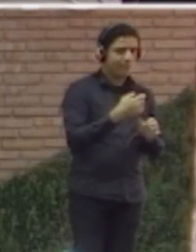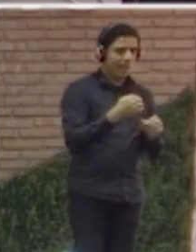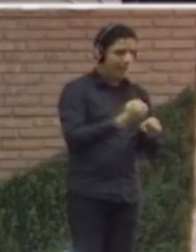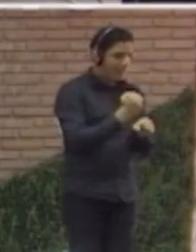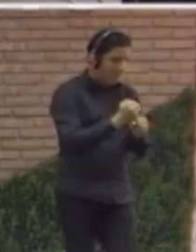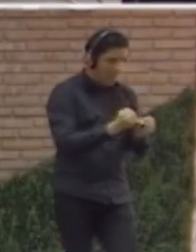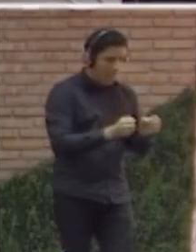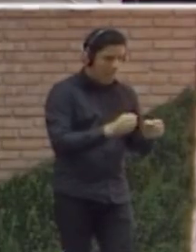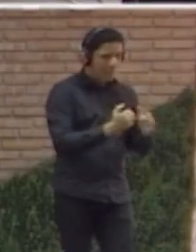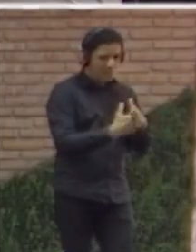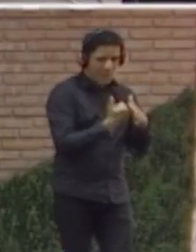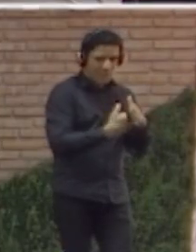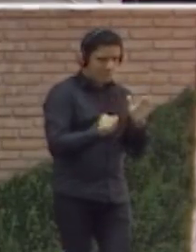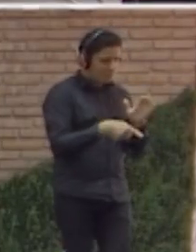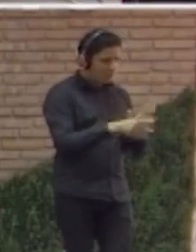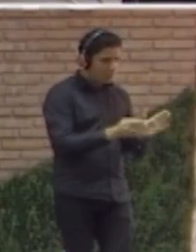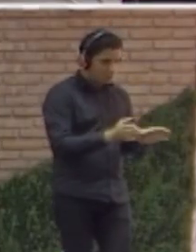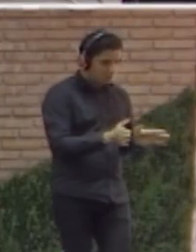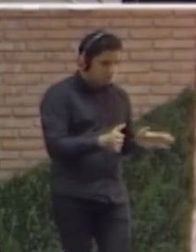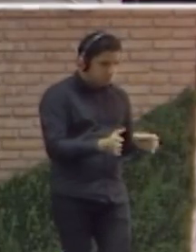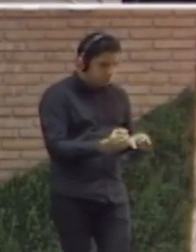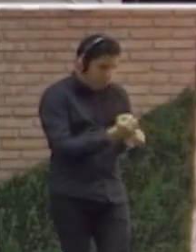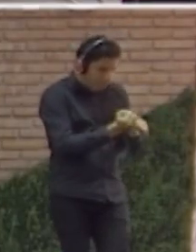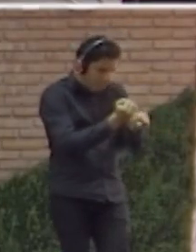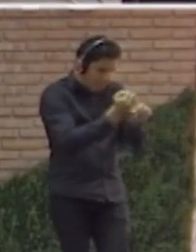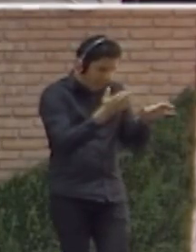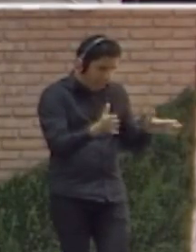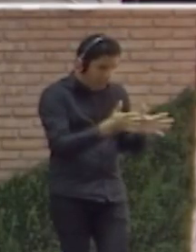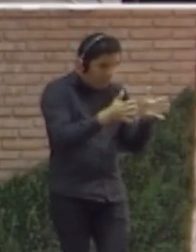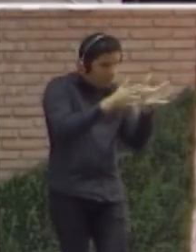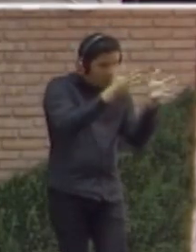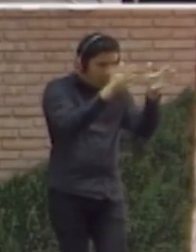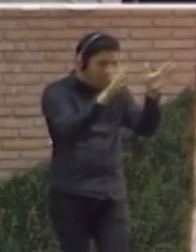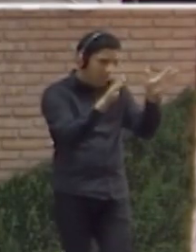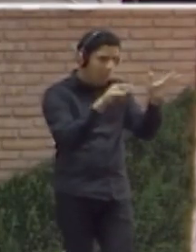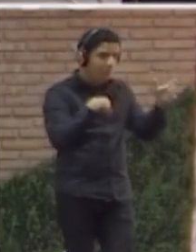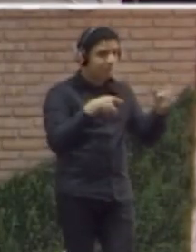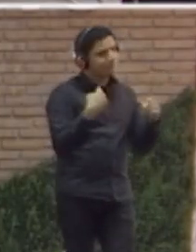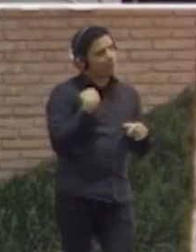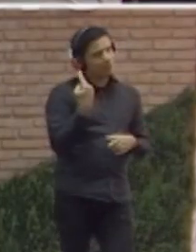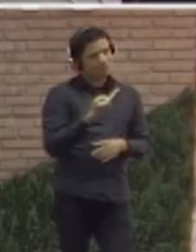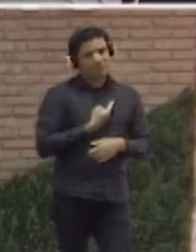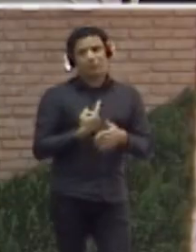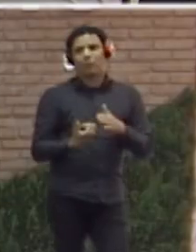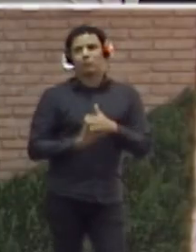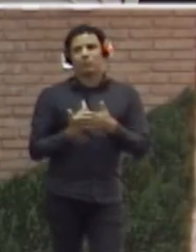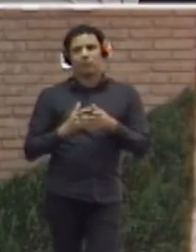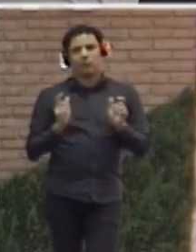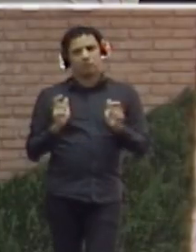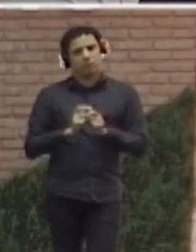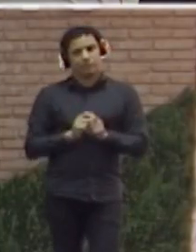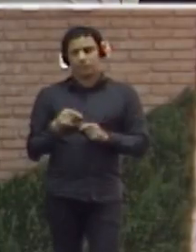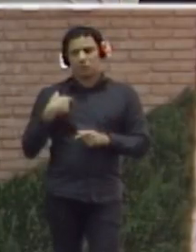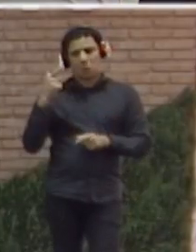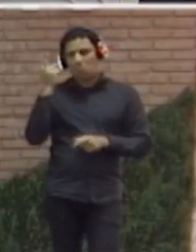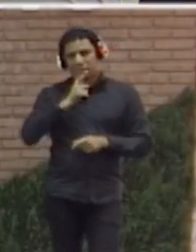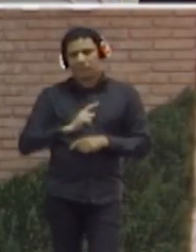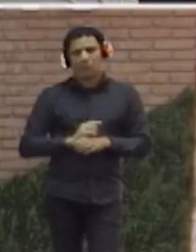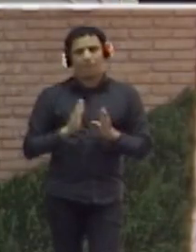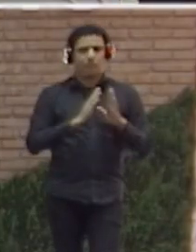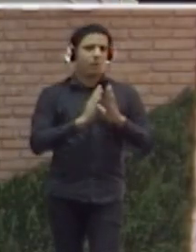conosco, e nós somos uma empresa pequena, então, é claro, e ainda assim nós não temos moradia para todos, e nós estimamos